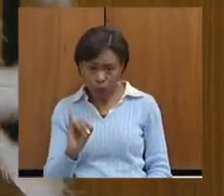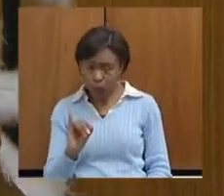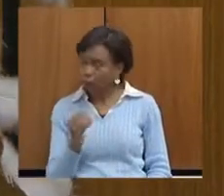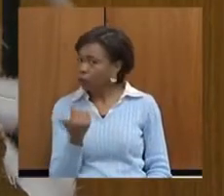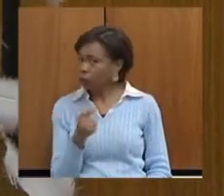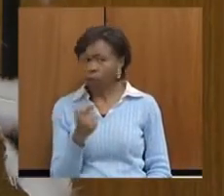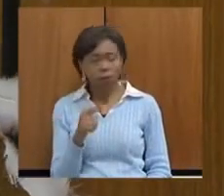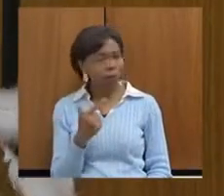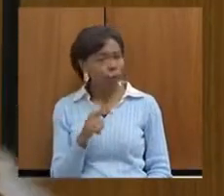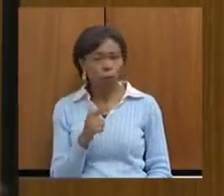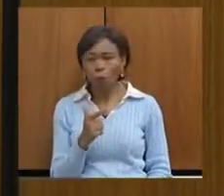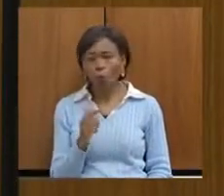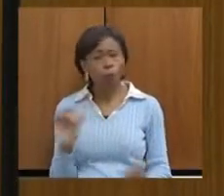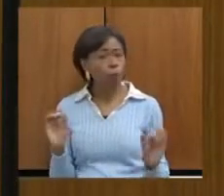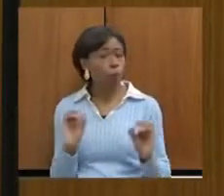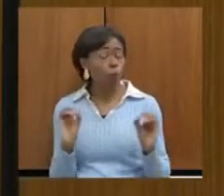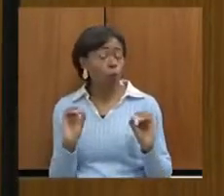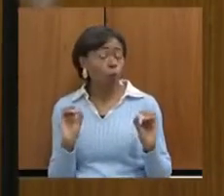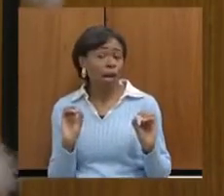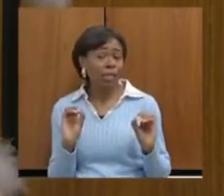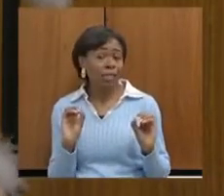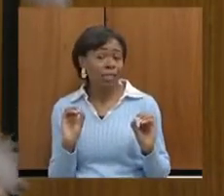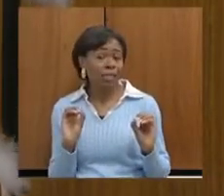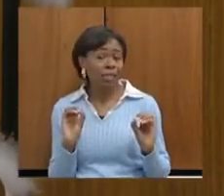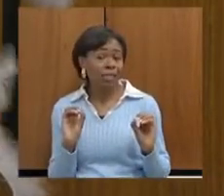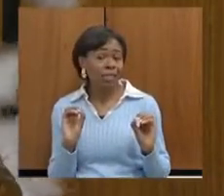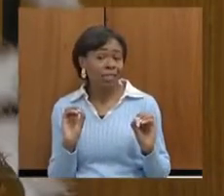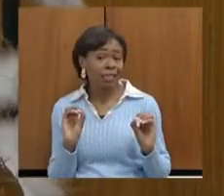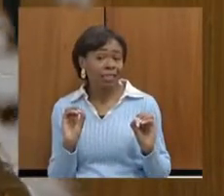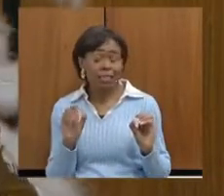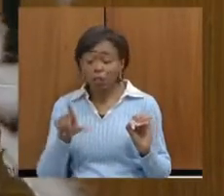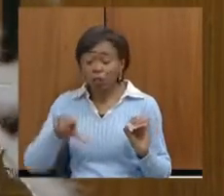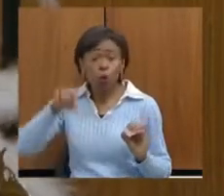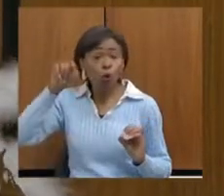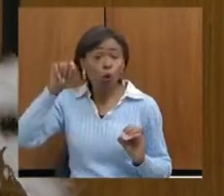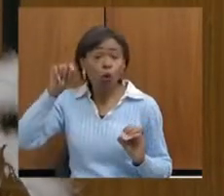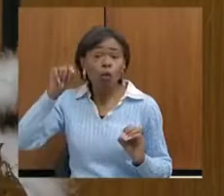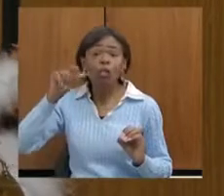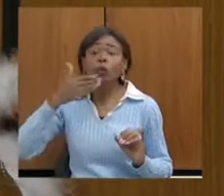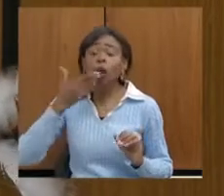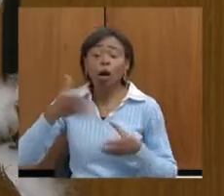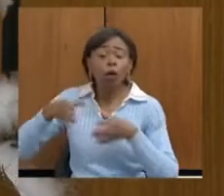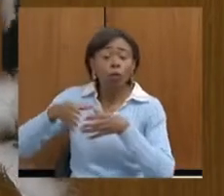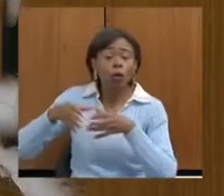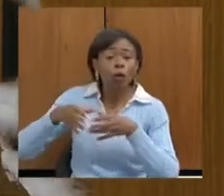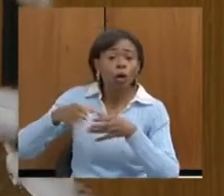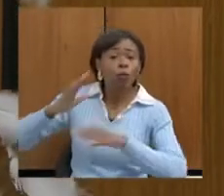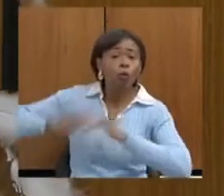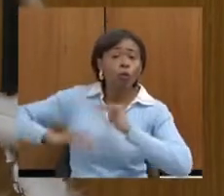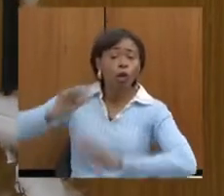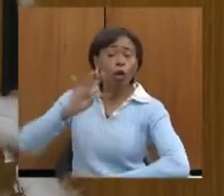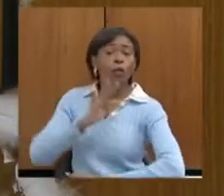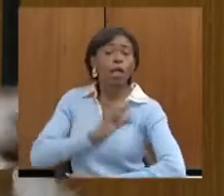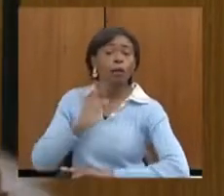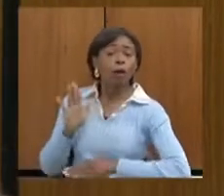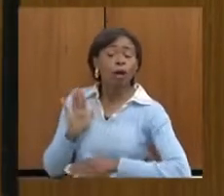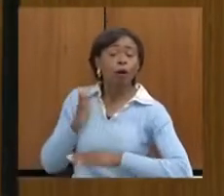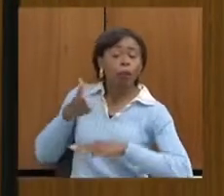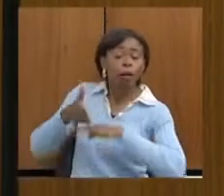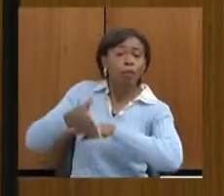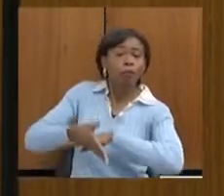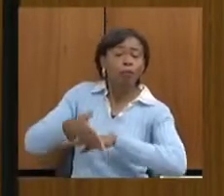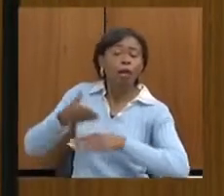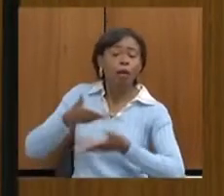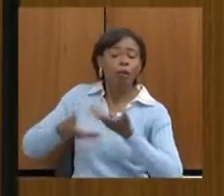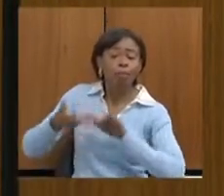não teve né nem sequer a escolha né da participação na Câmara técnica para o tipo ano também